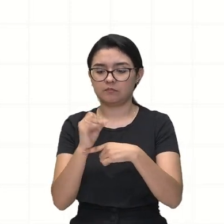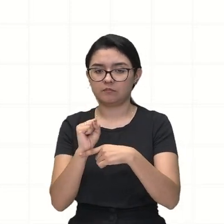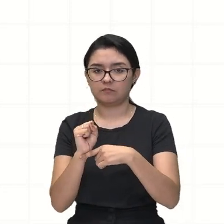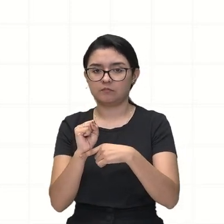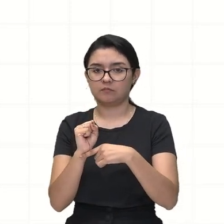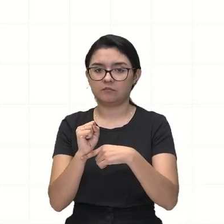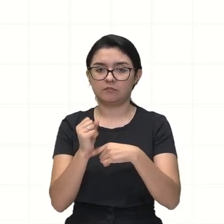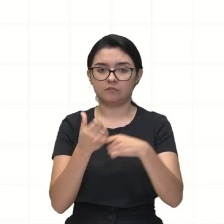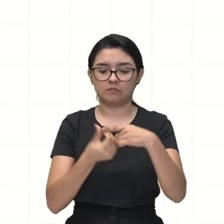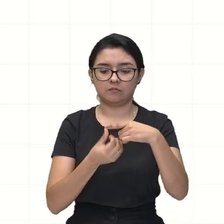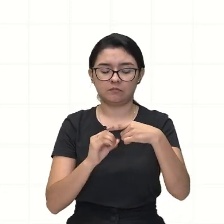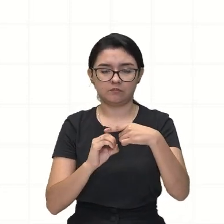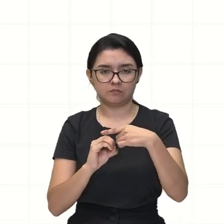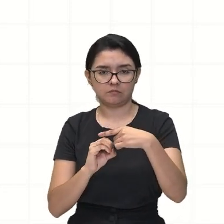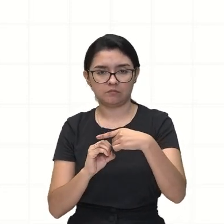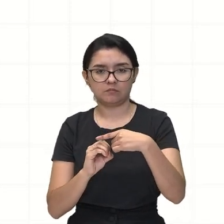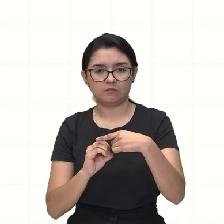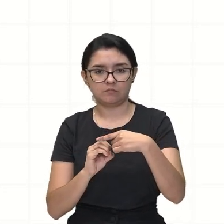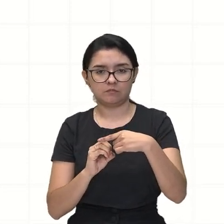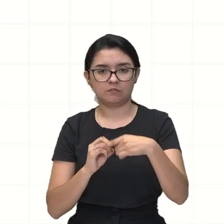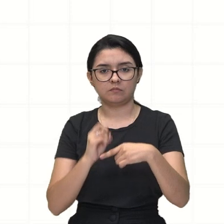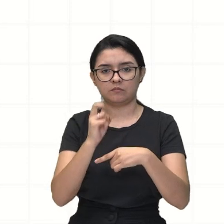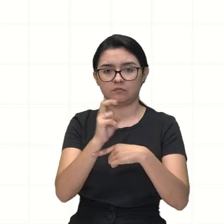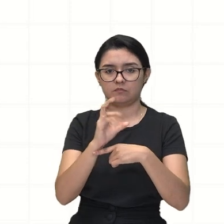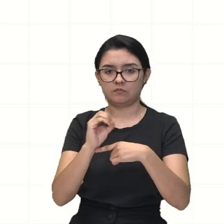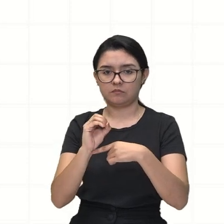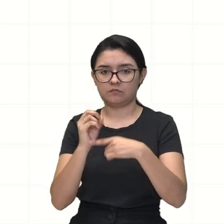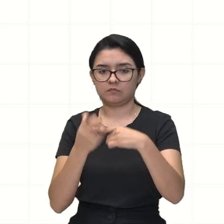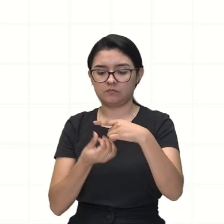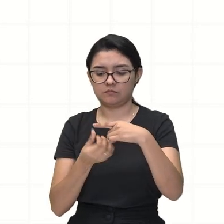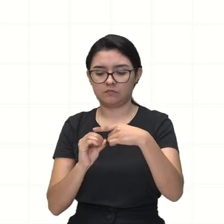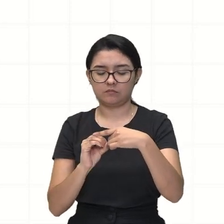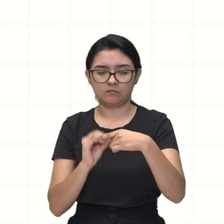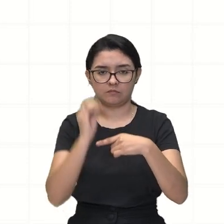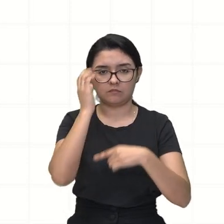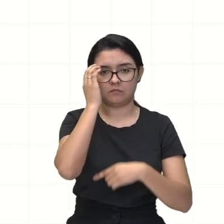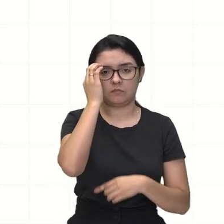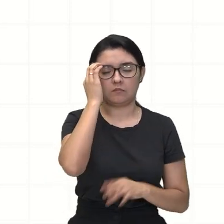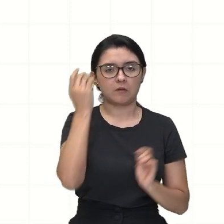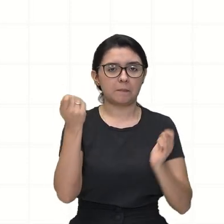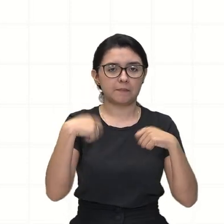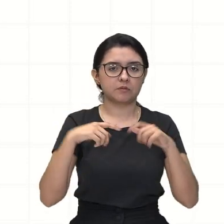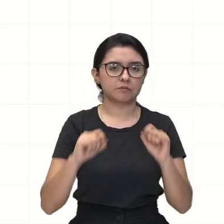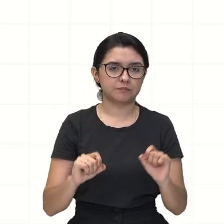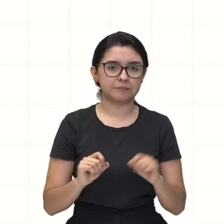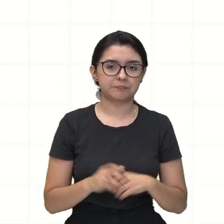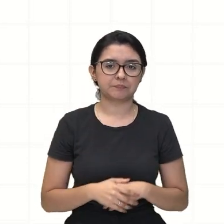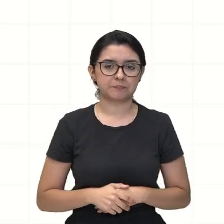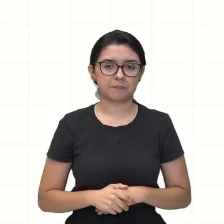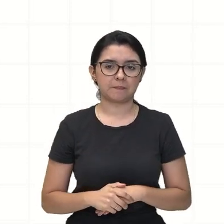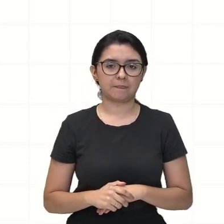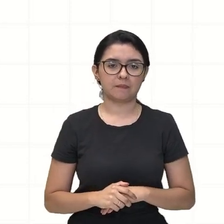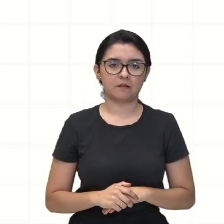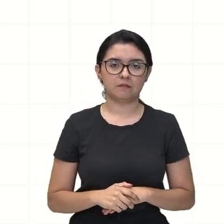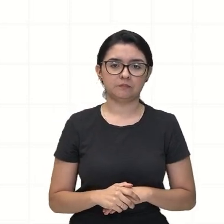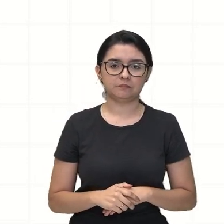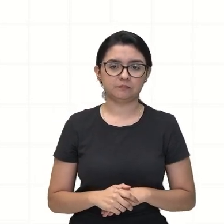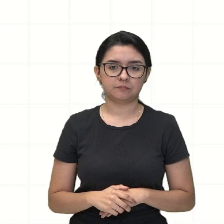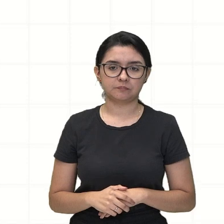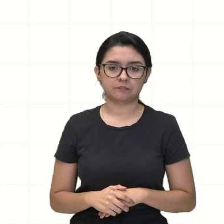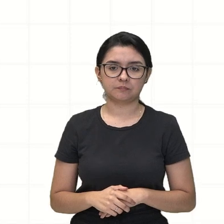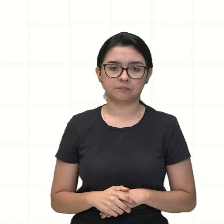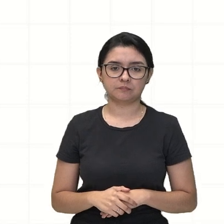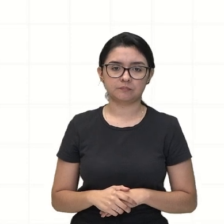60 e o 50 sobre 60, eu posso muito bem dizer qual